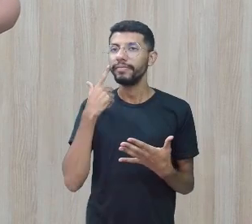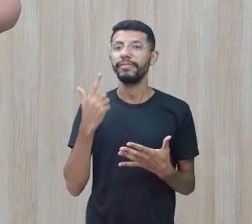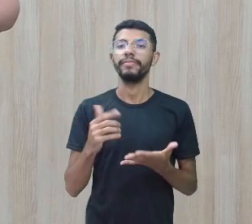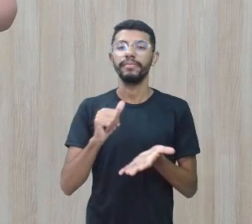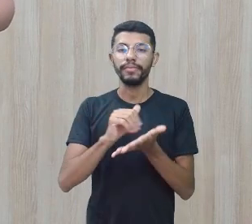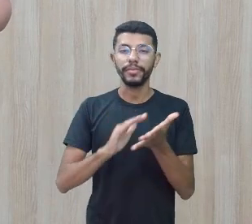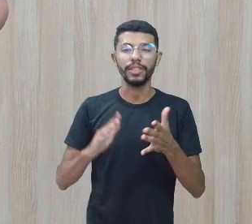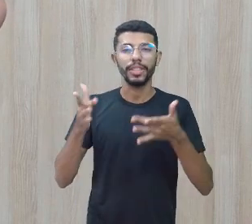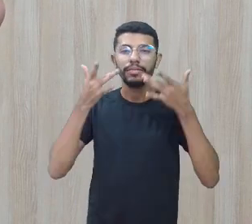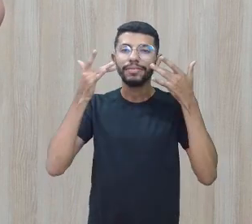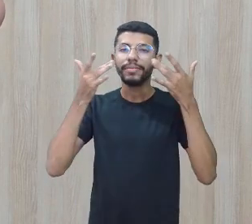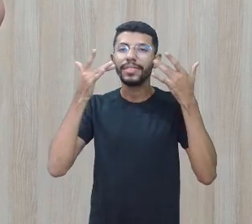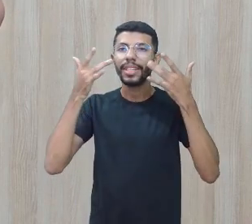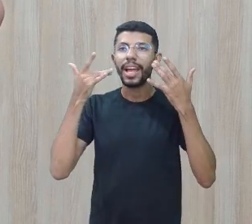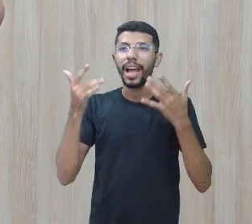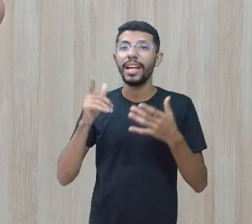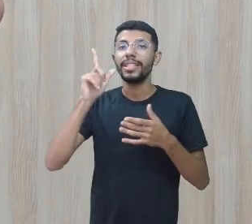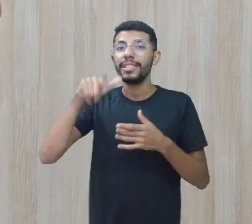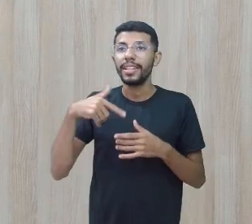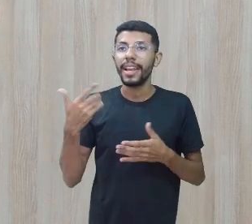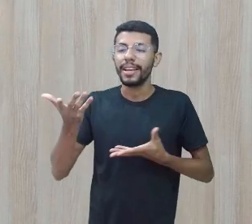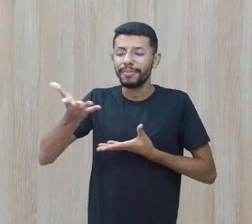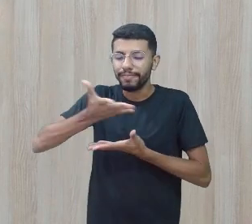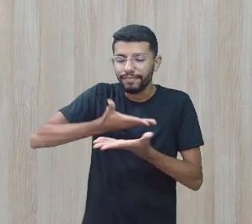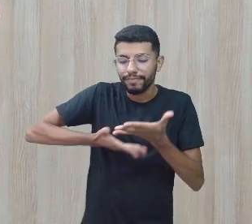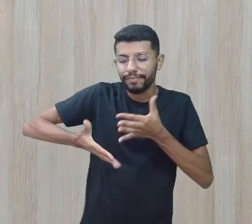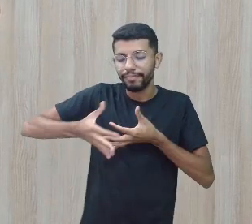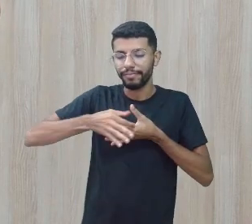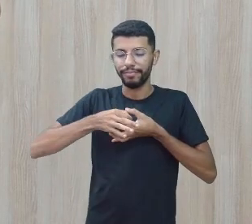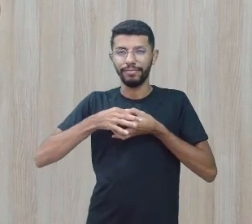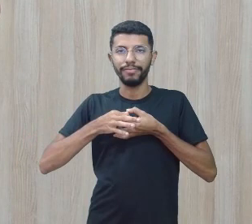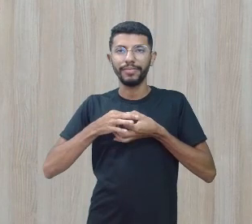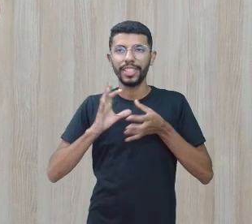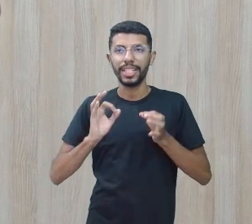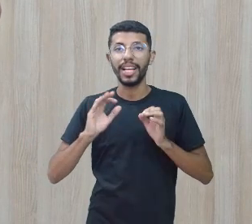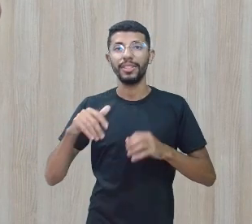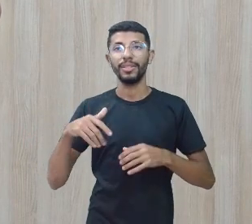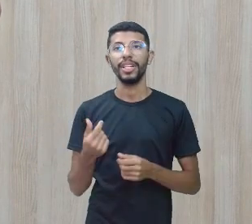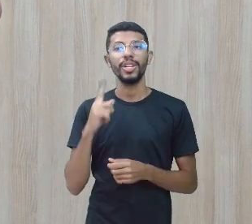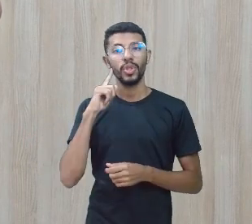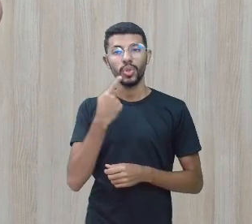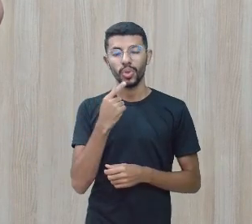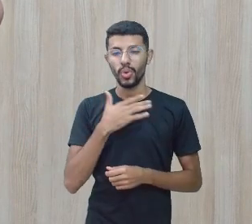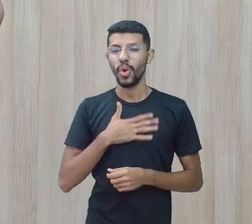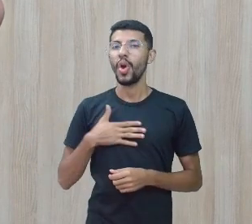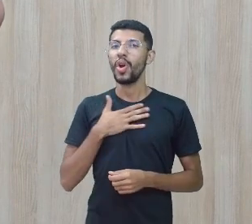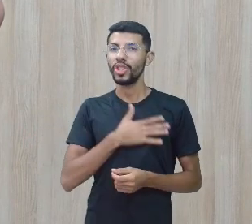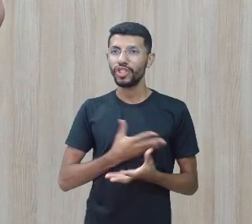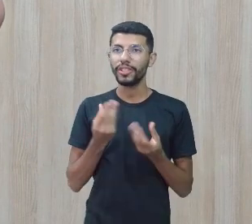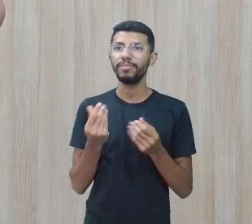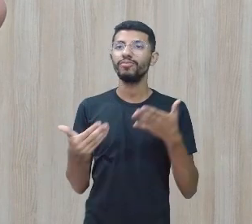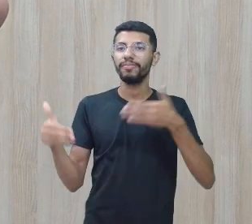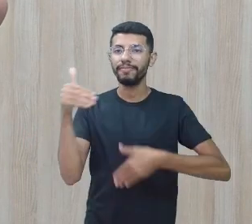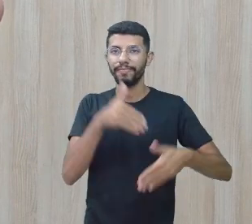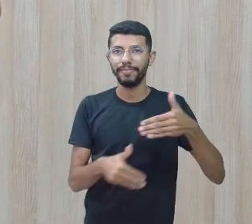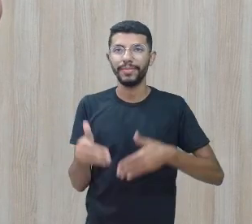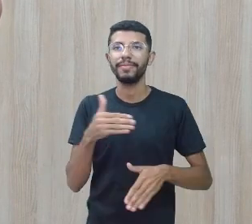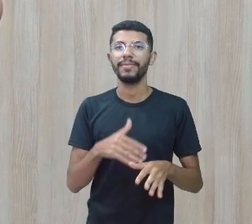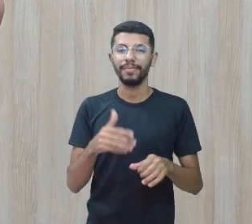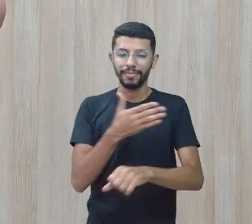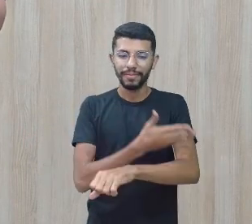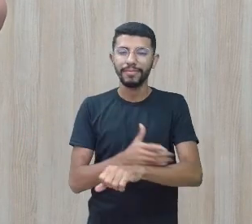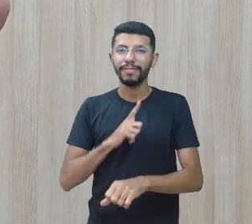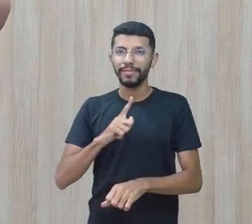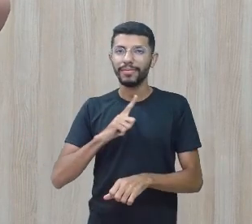atividades teatrais são muito envolventes e eles costumam gostar muito de participar. Então, você, professor